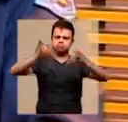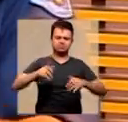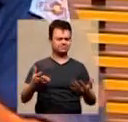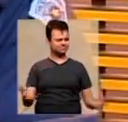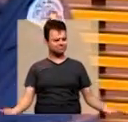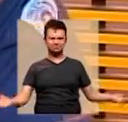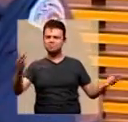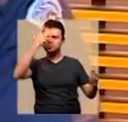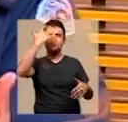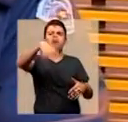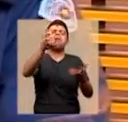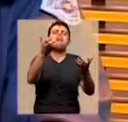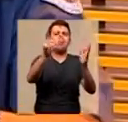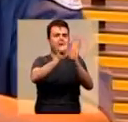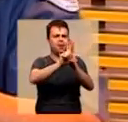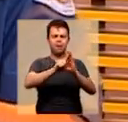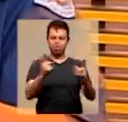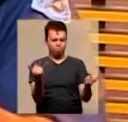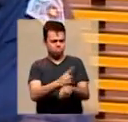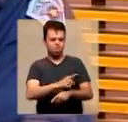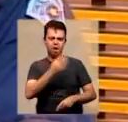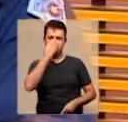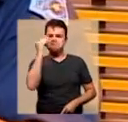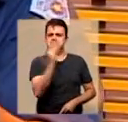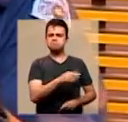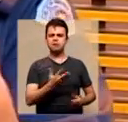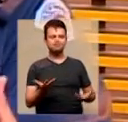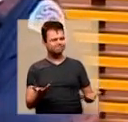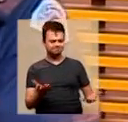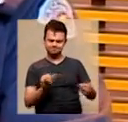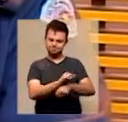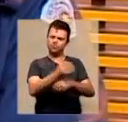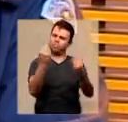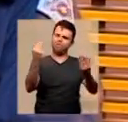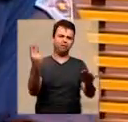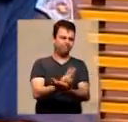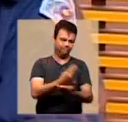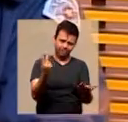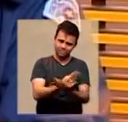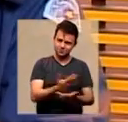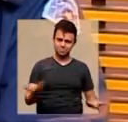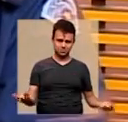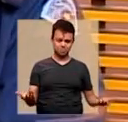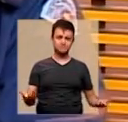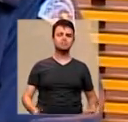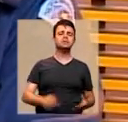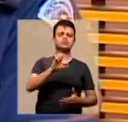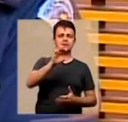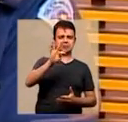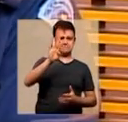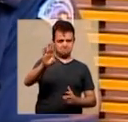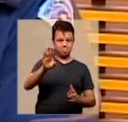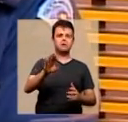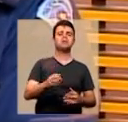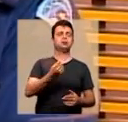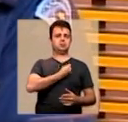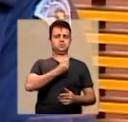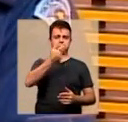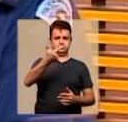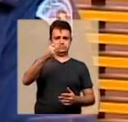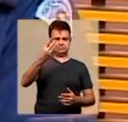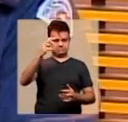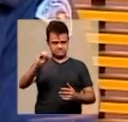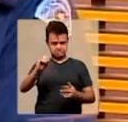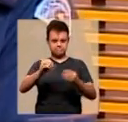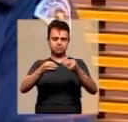errado. As pessoas querem burlar o sistema. Então nós temos que combater isso aí de qualquer maneira. Existe uma infração no CTB, né? O artigo 230, acho que é o